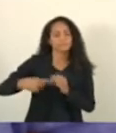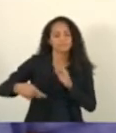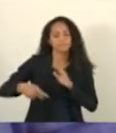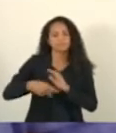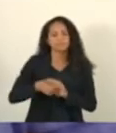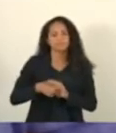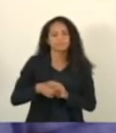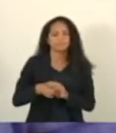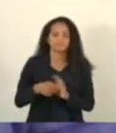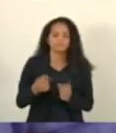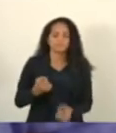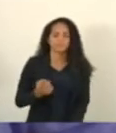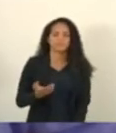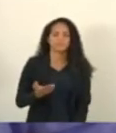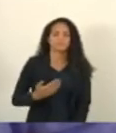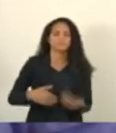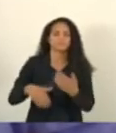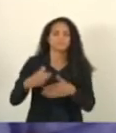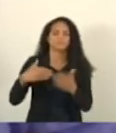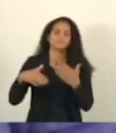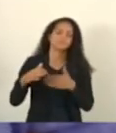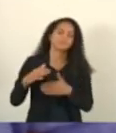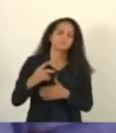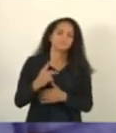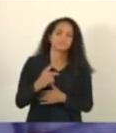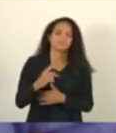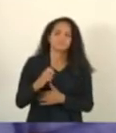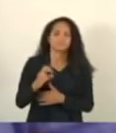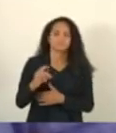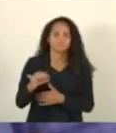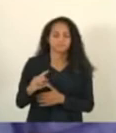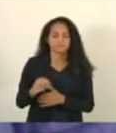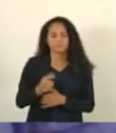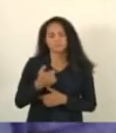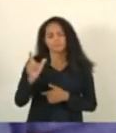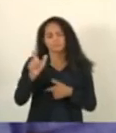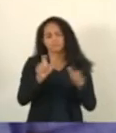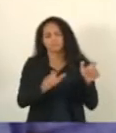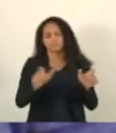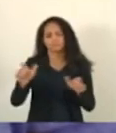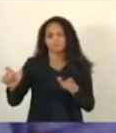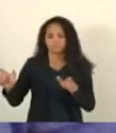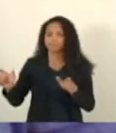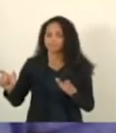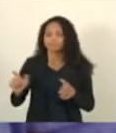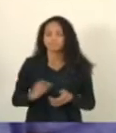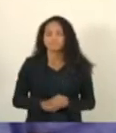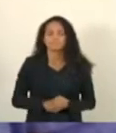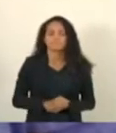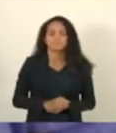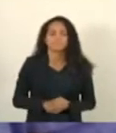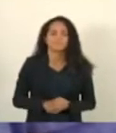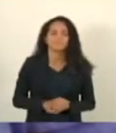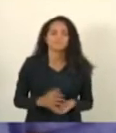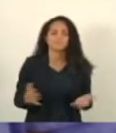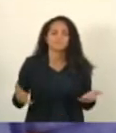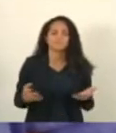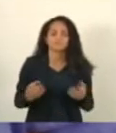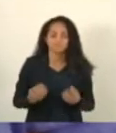de Desenvolvimento Pecuária Leiteira, e outros. Estamos entregando ao